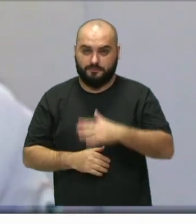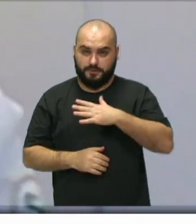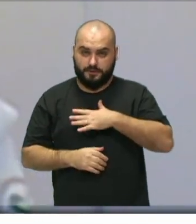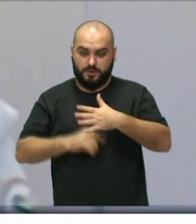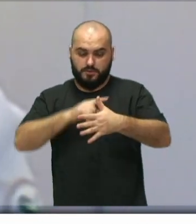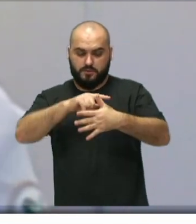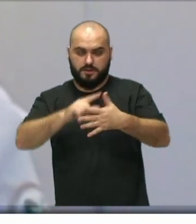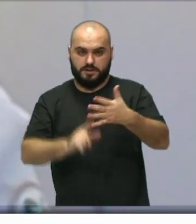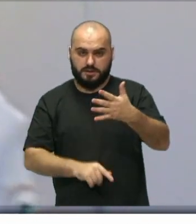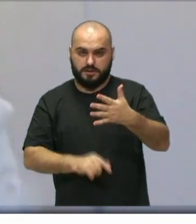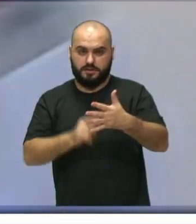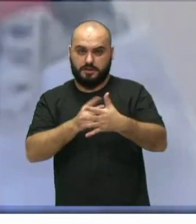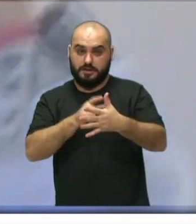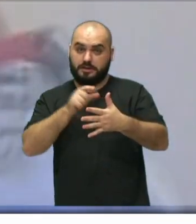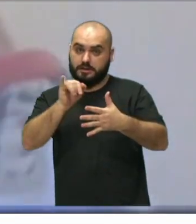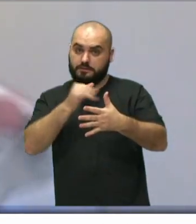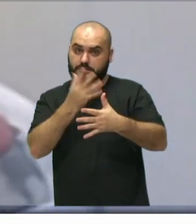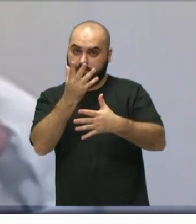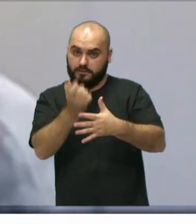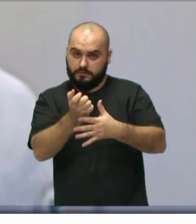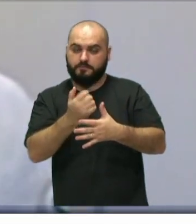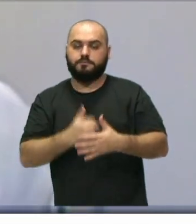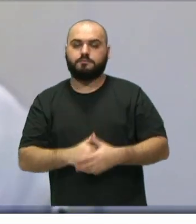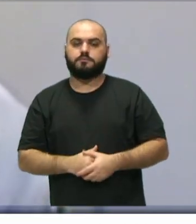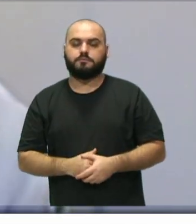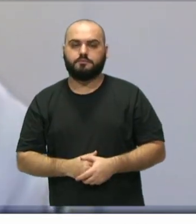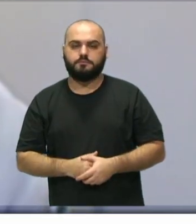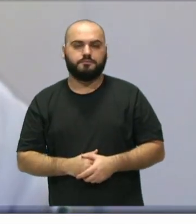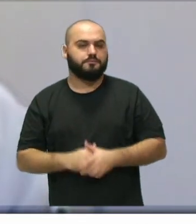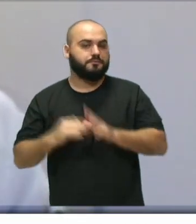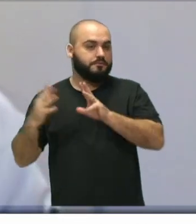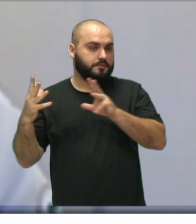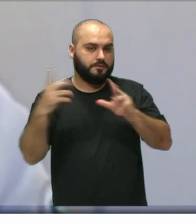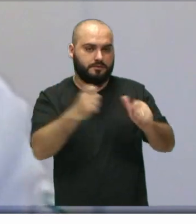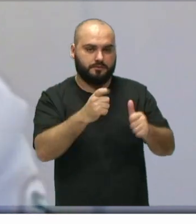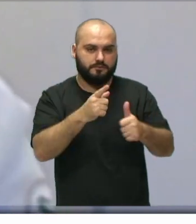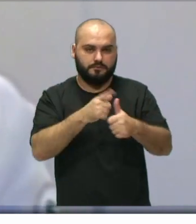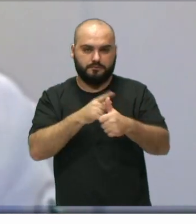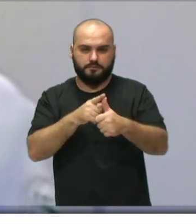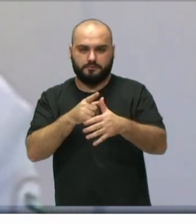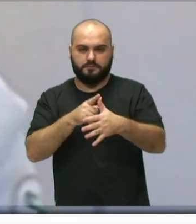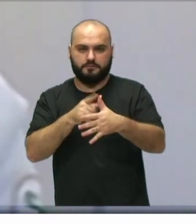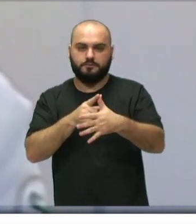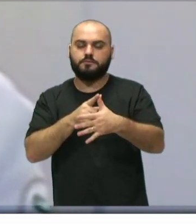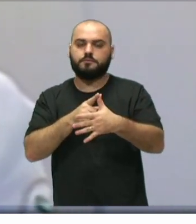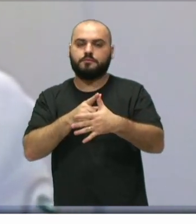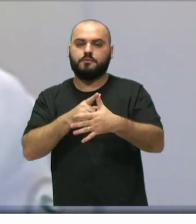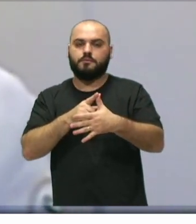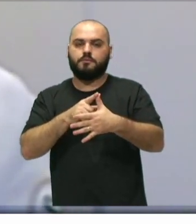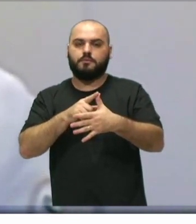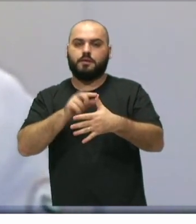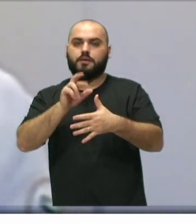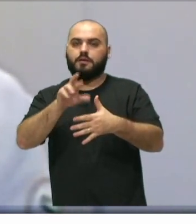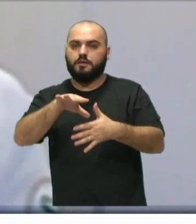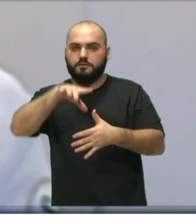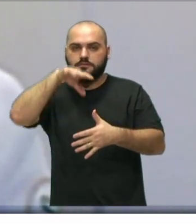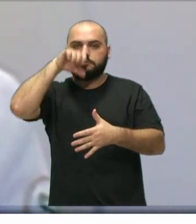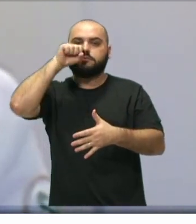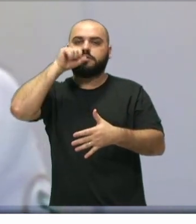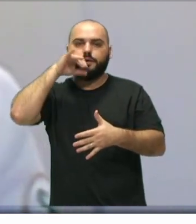da saúde, se você me permite, Elis, que servem para todos nós. Tem a ver com